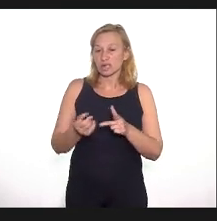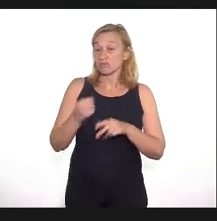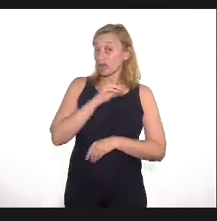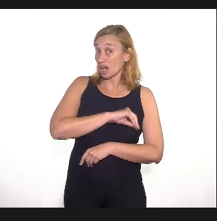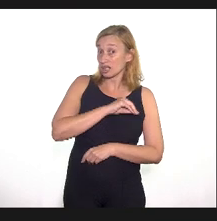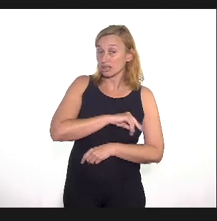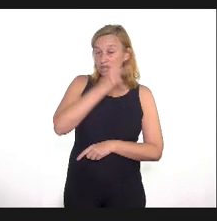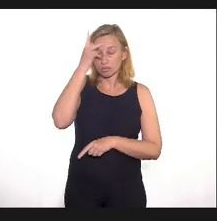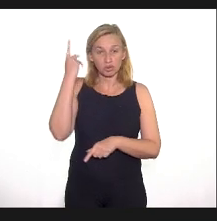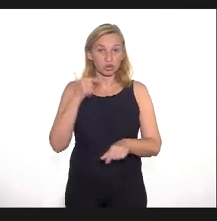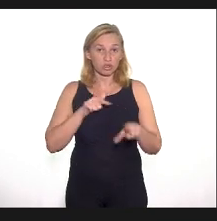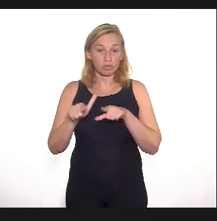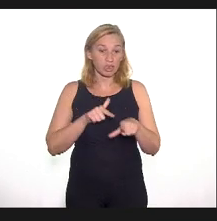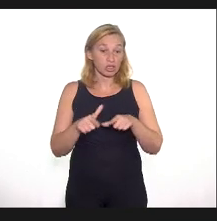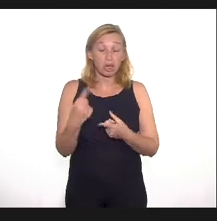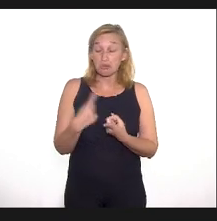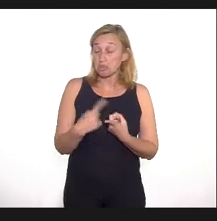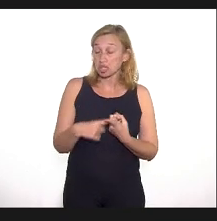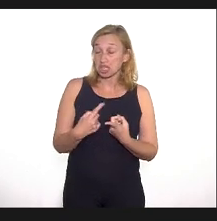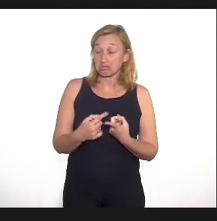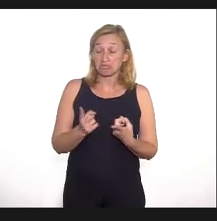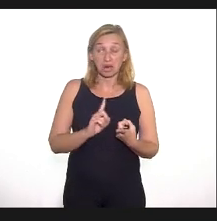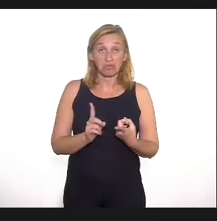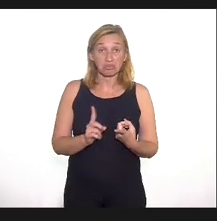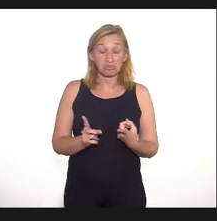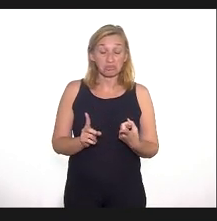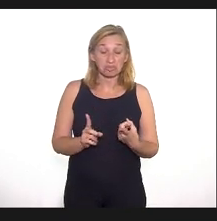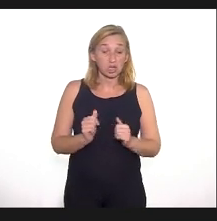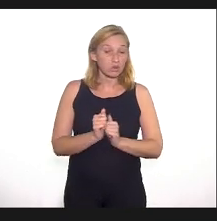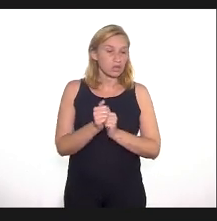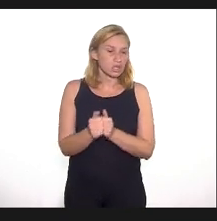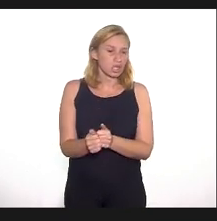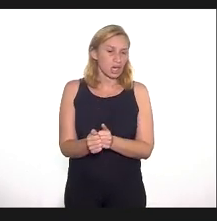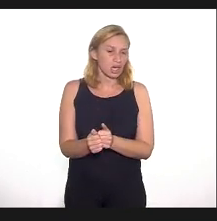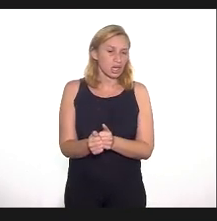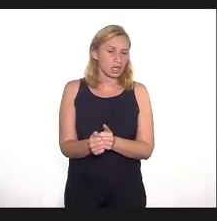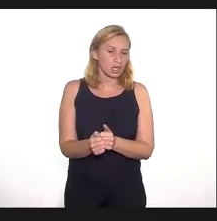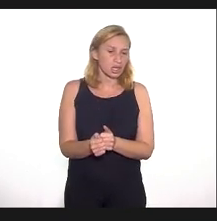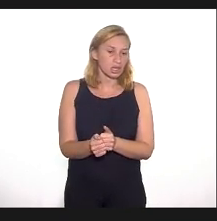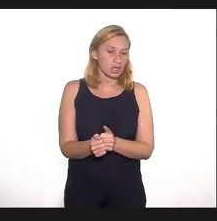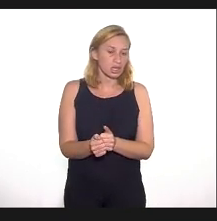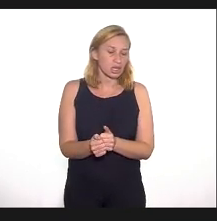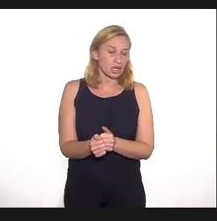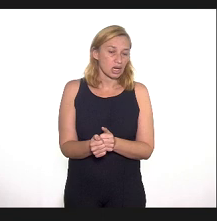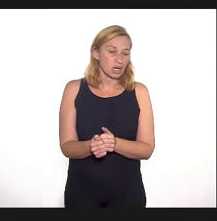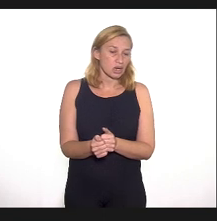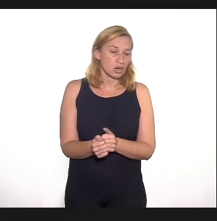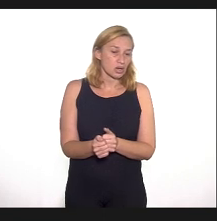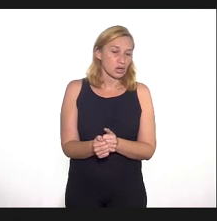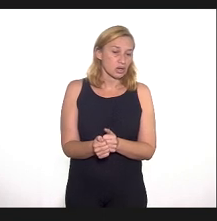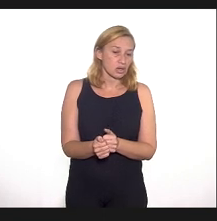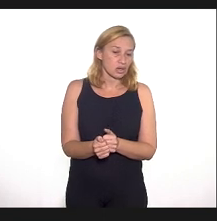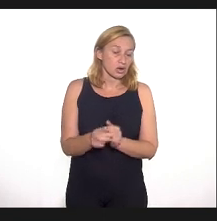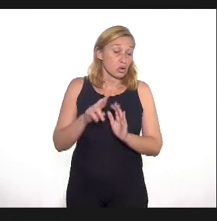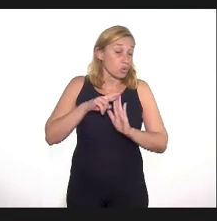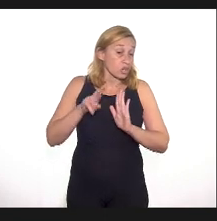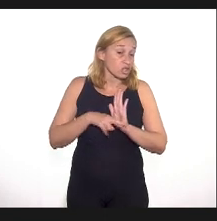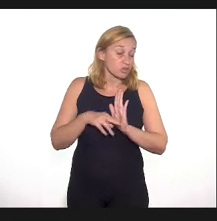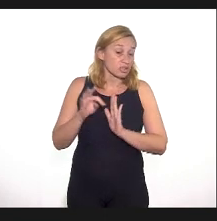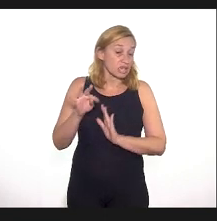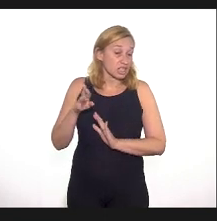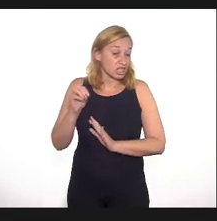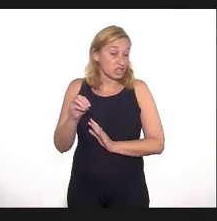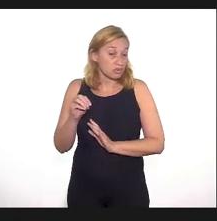dos trabalhadores, porque não segue a lógica do regime seletista em